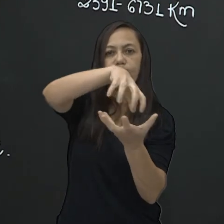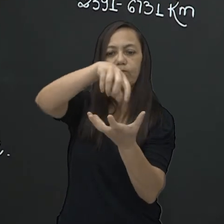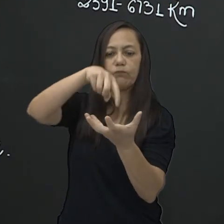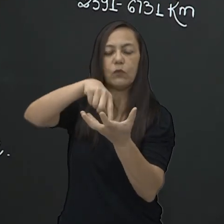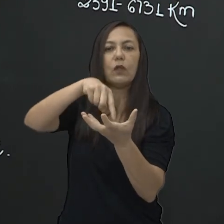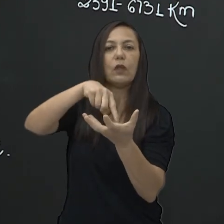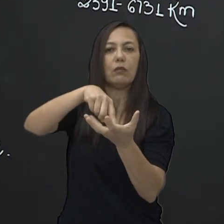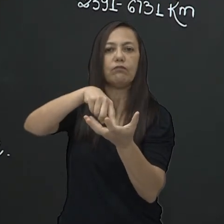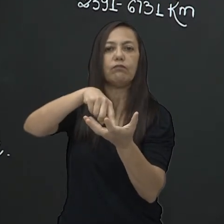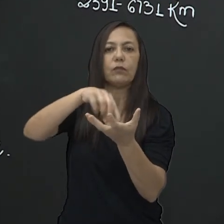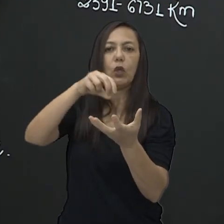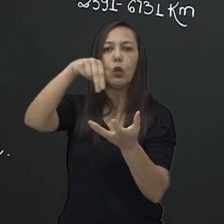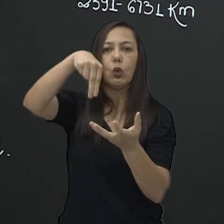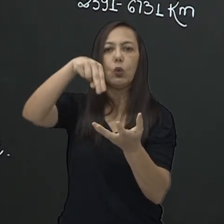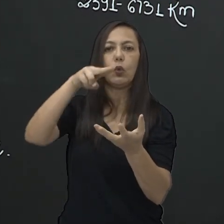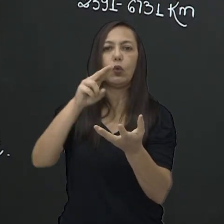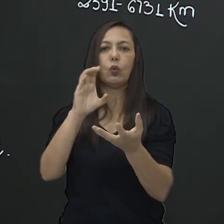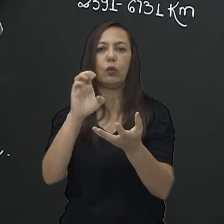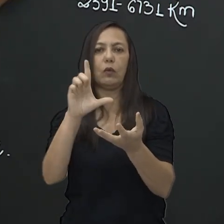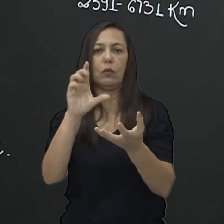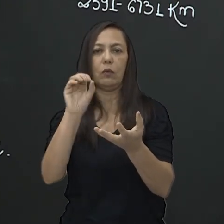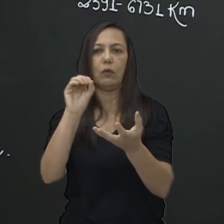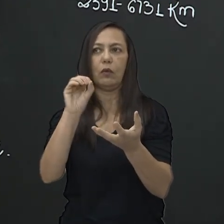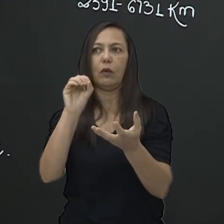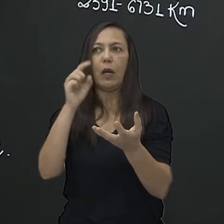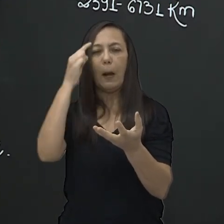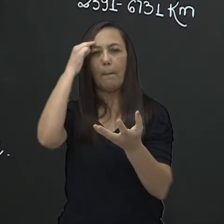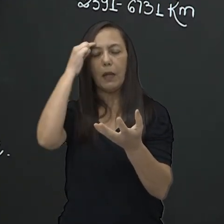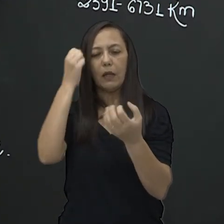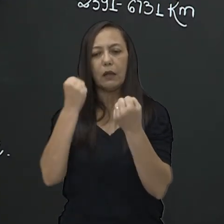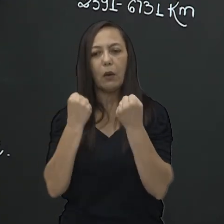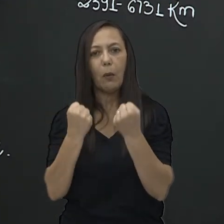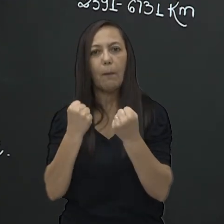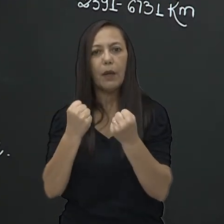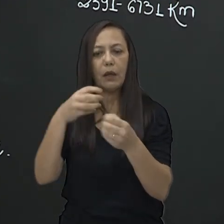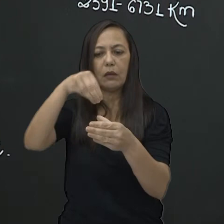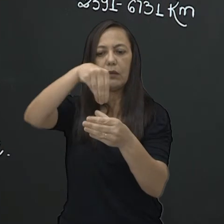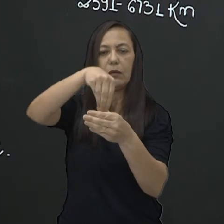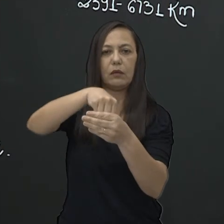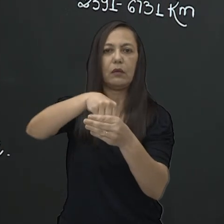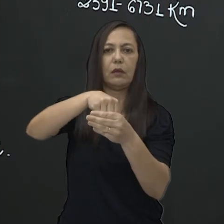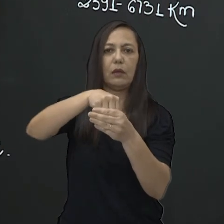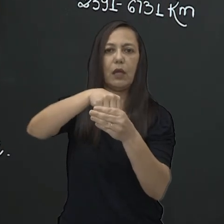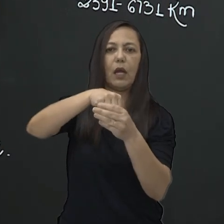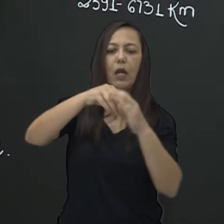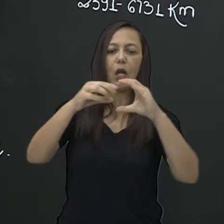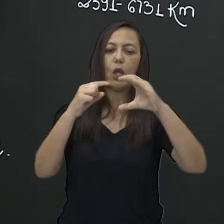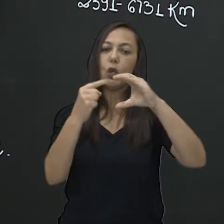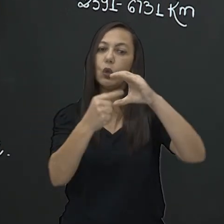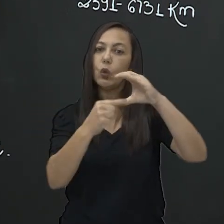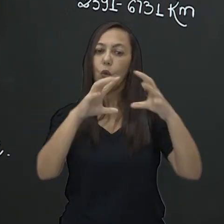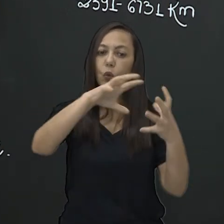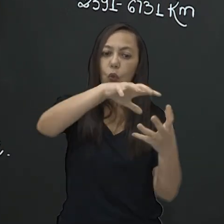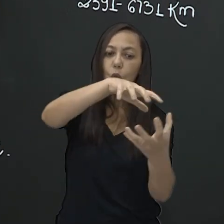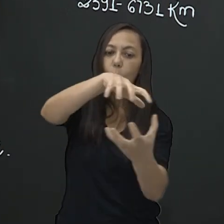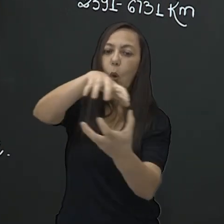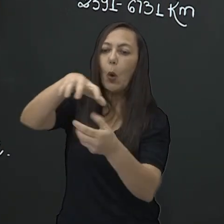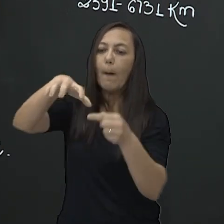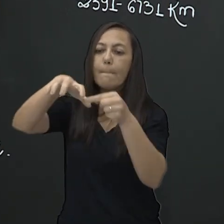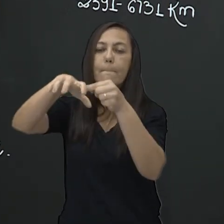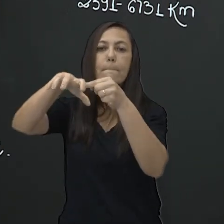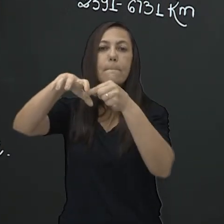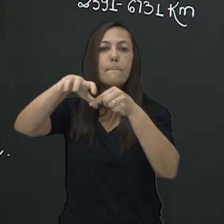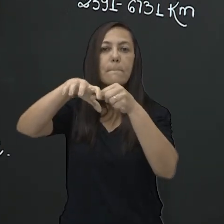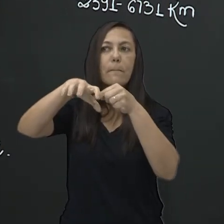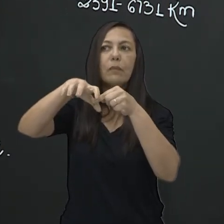interno, sólido, todo esse peso da Terra sobre ele, toda essa pressão